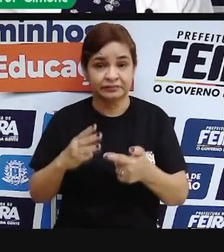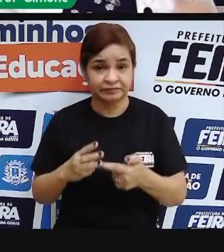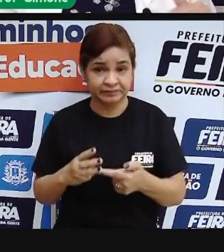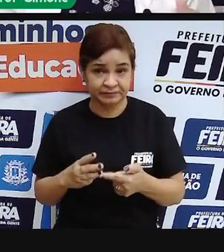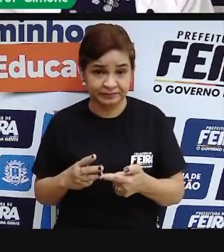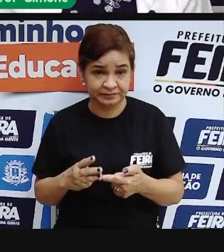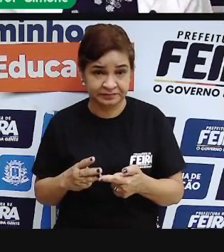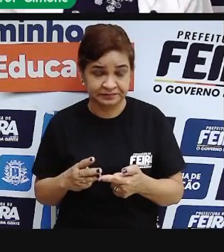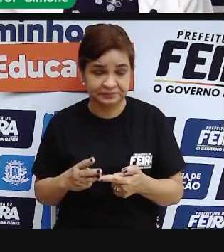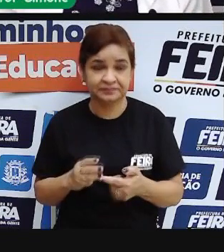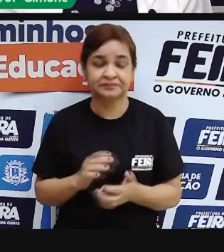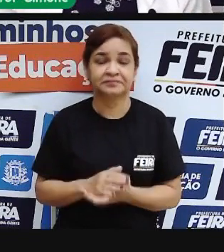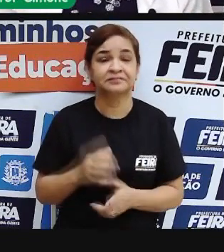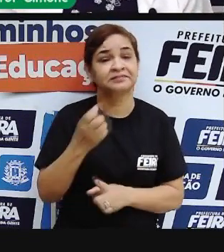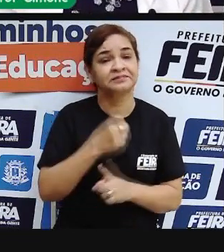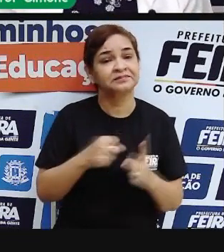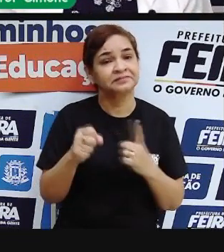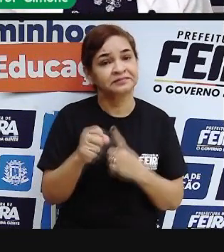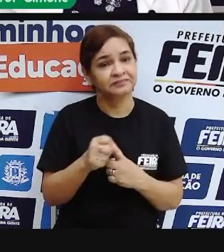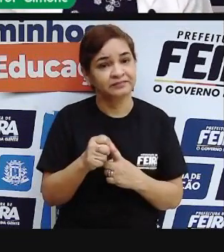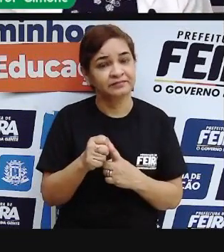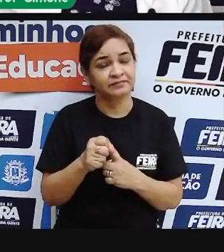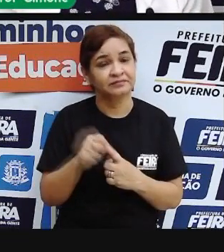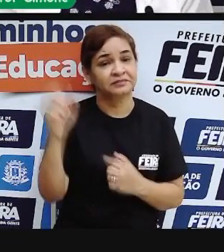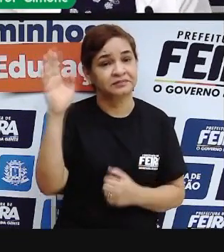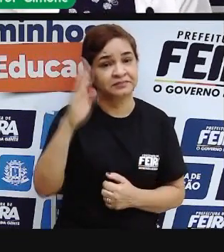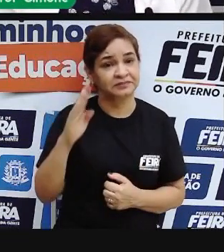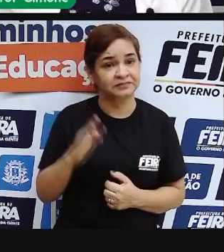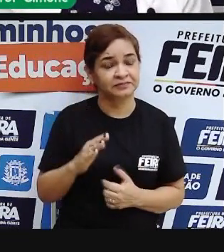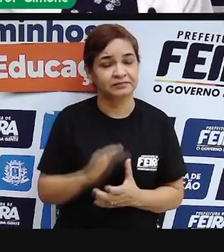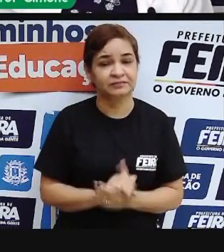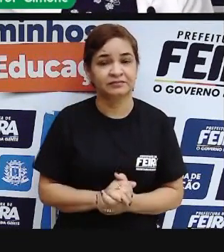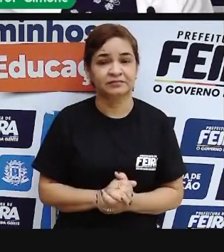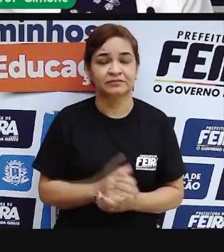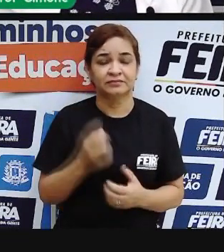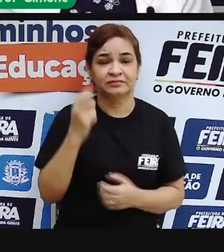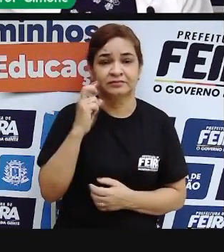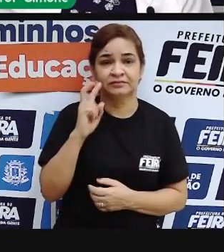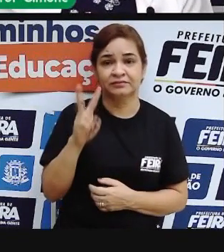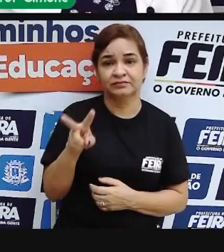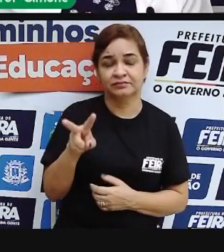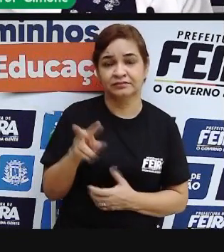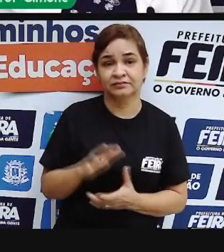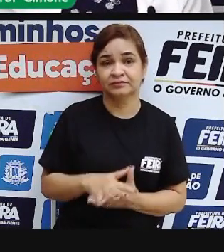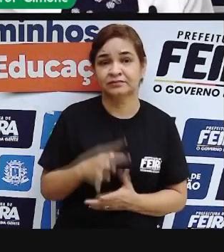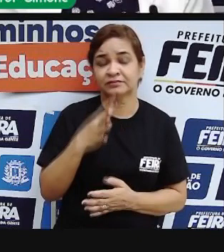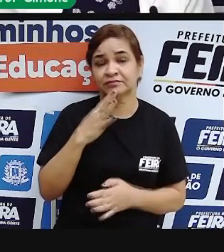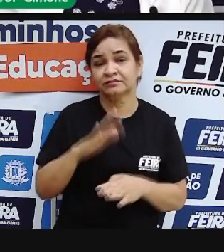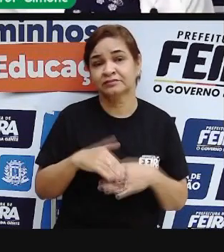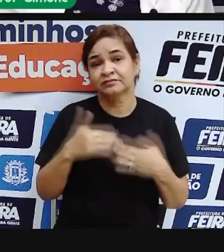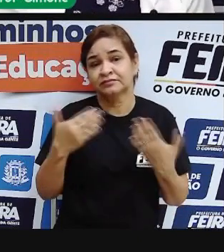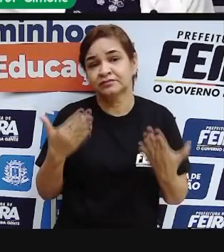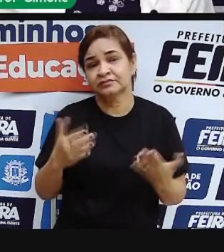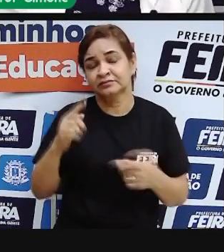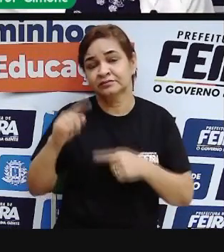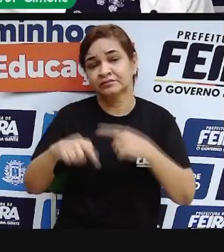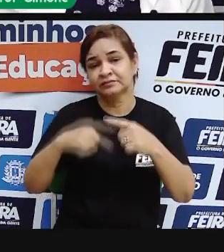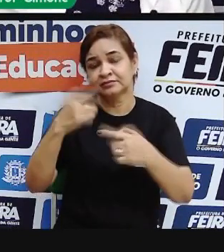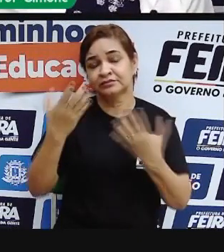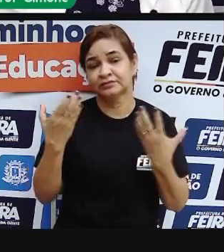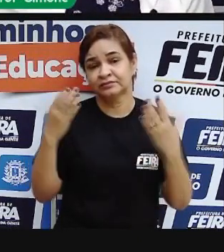da nossa sociedade brasileira? Vamos assistir a esse vídeo e conhecer um pouco mais de outras